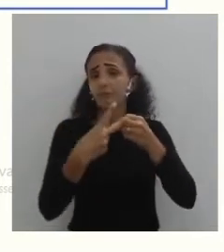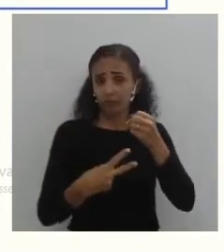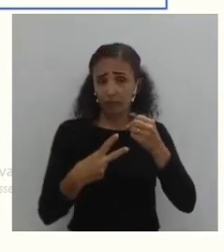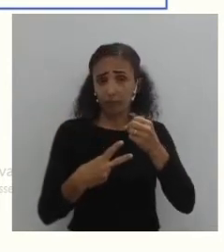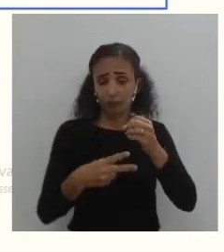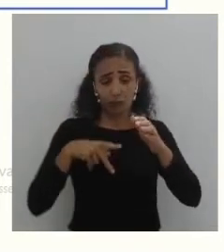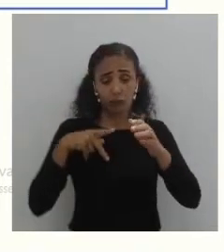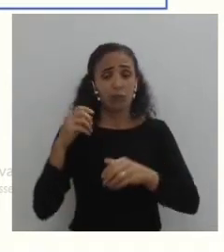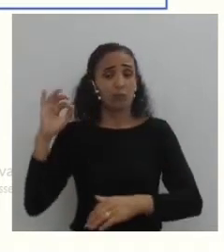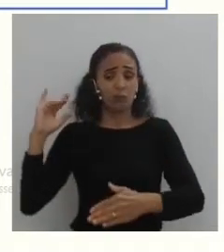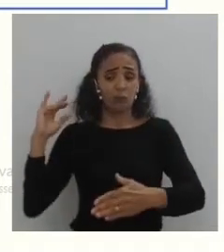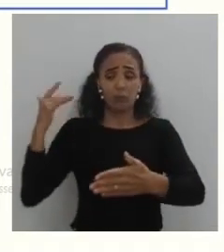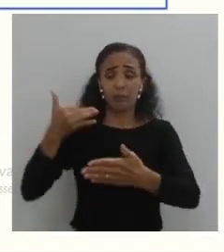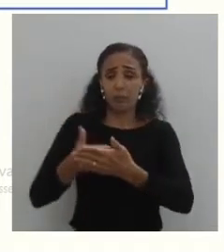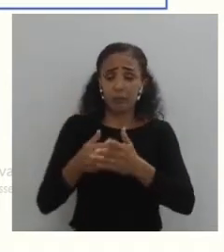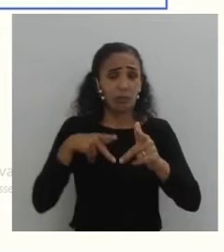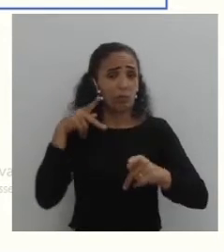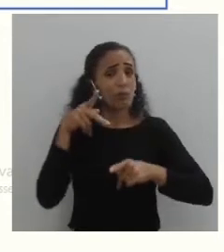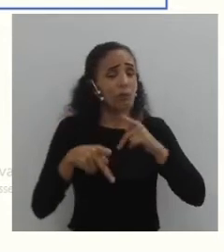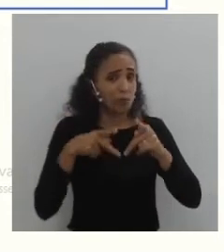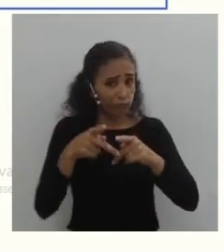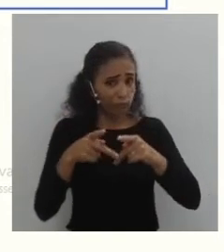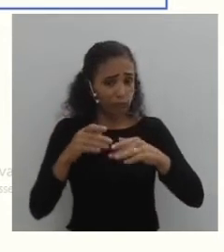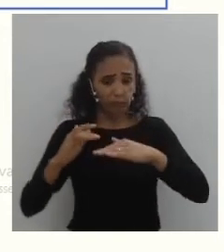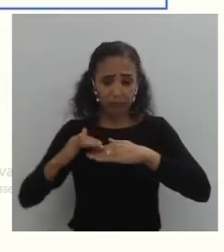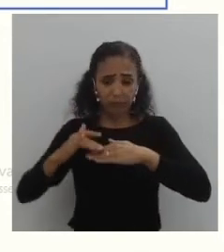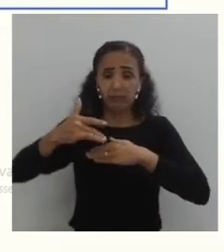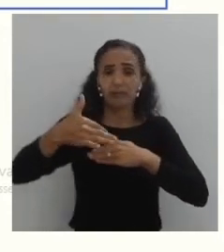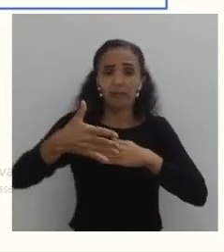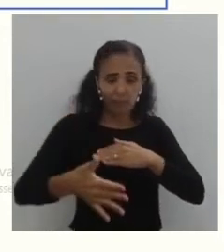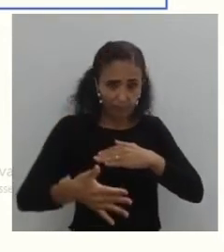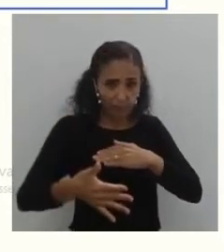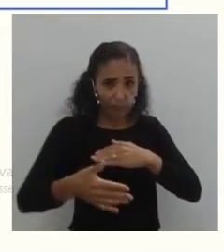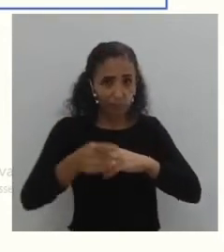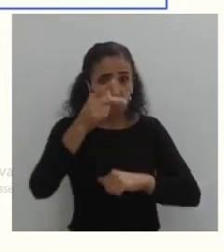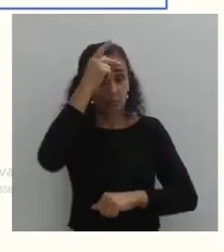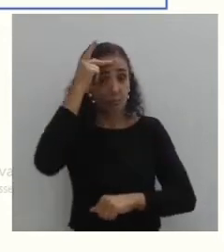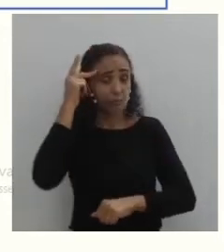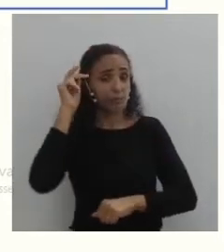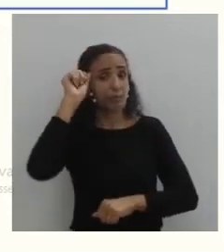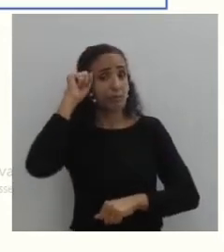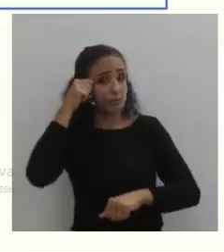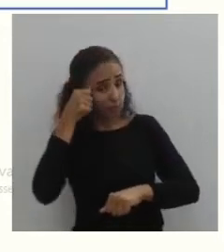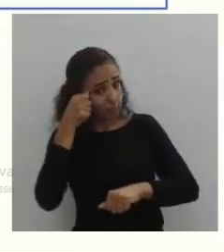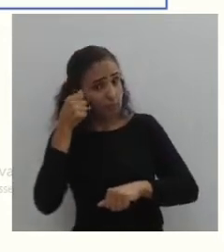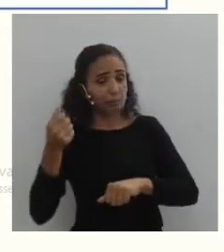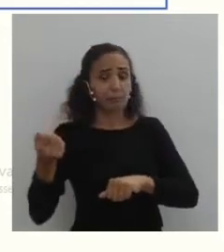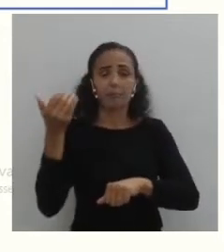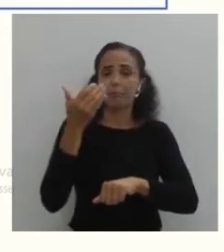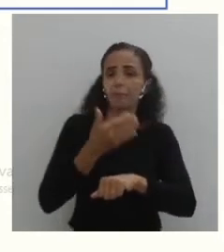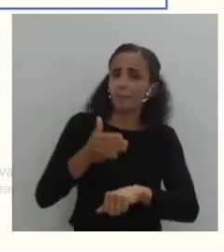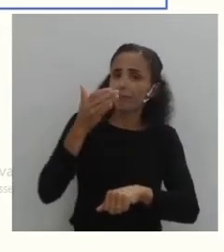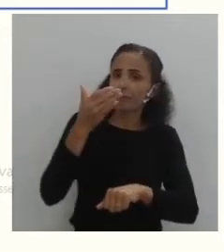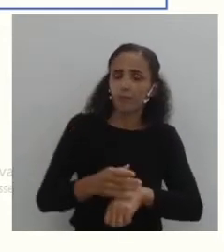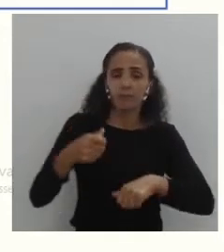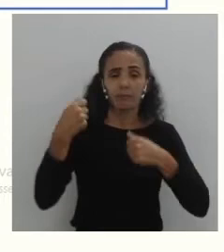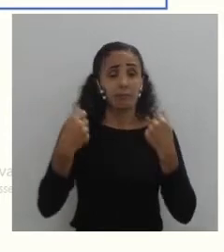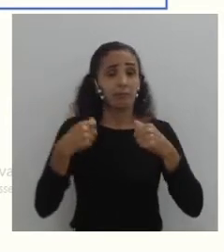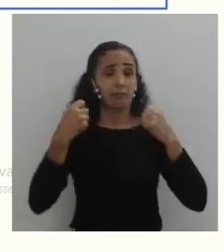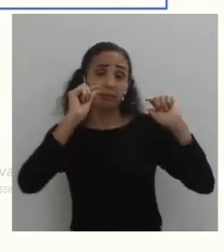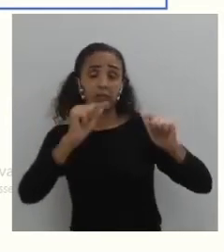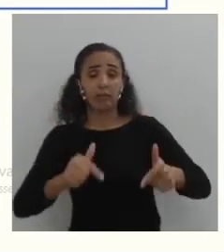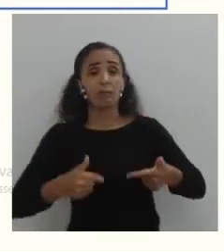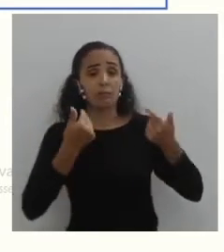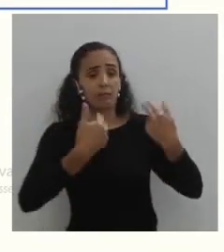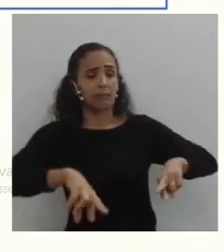aquele povo foi submetido. E ainda hoje, os praticantes de religiões africanas precisam lutar